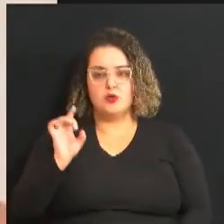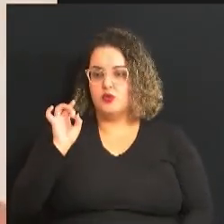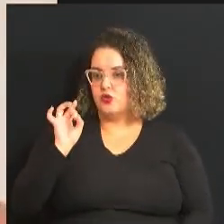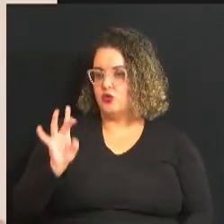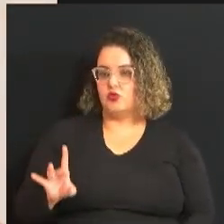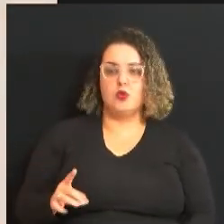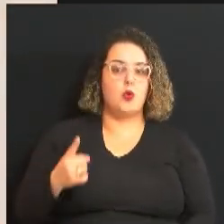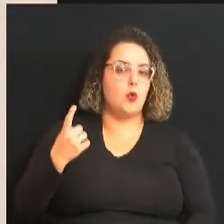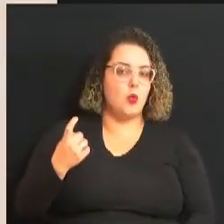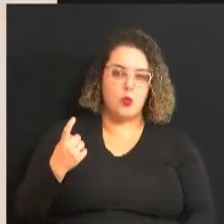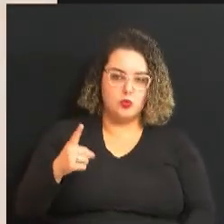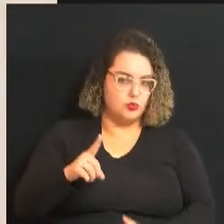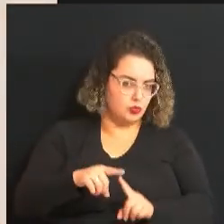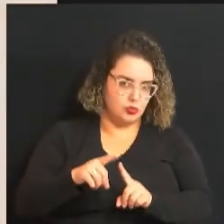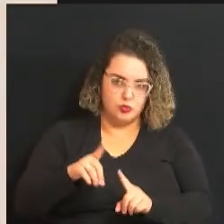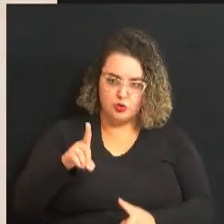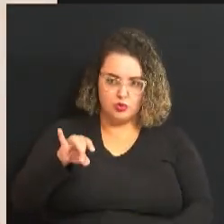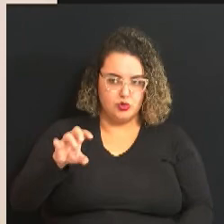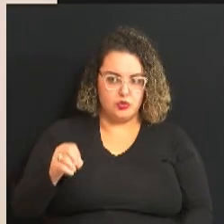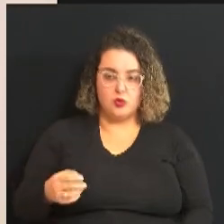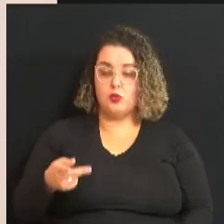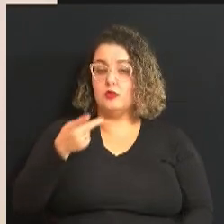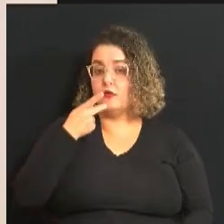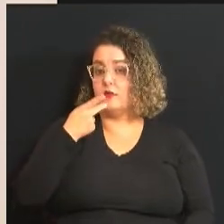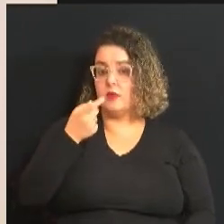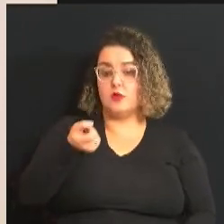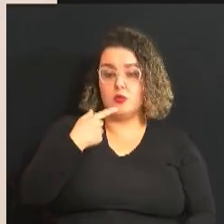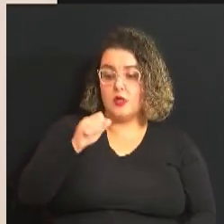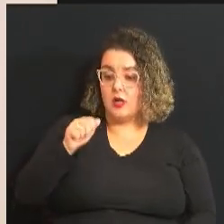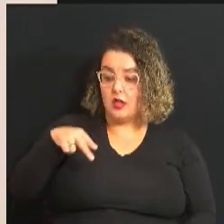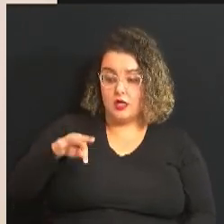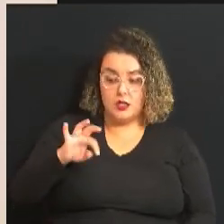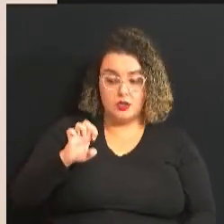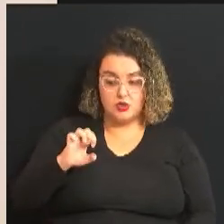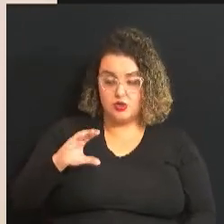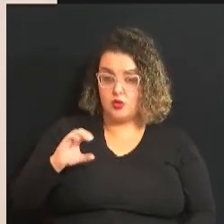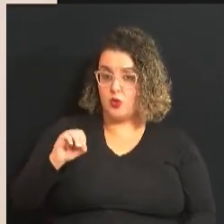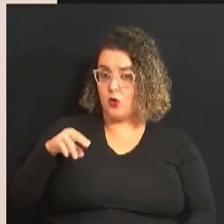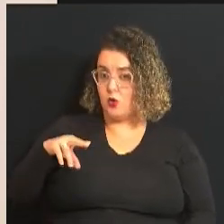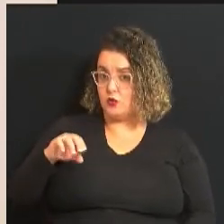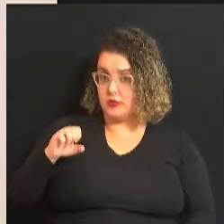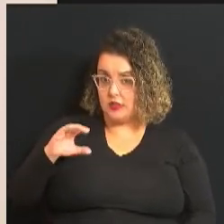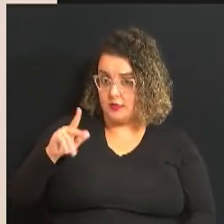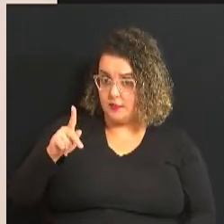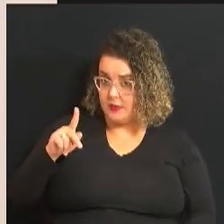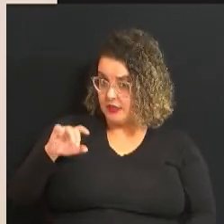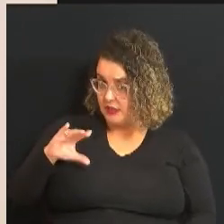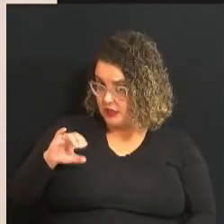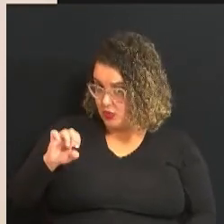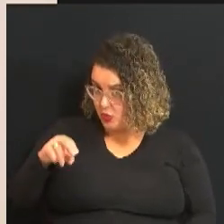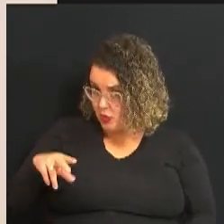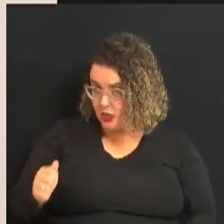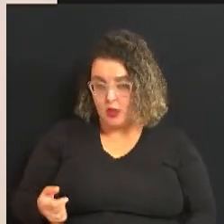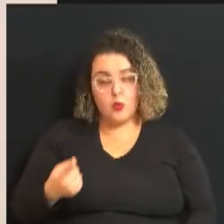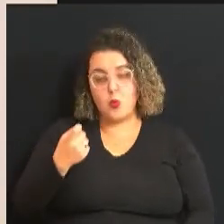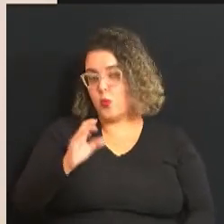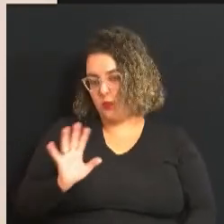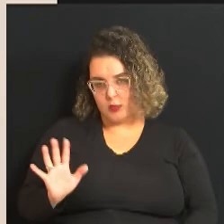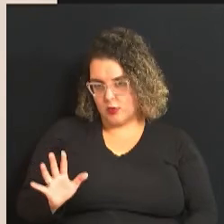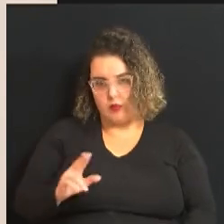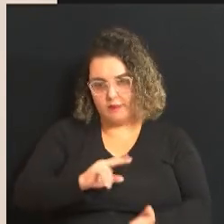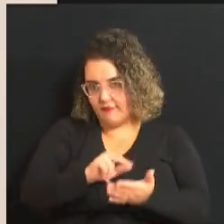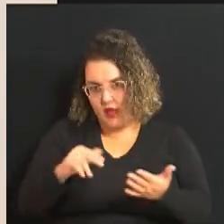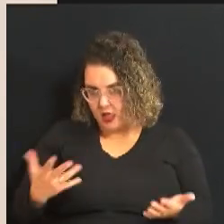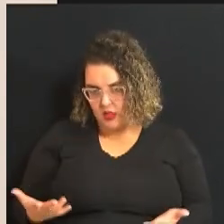um tipo de DIU. Quando a gente fala de anticoncepcional, não existe só um tipo de anticoncepcional. Então, a gente precisa conhecer os métodos,